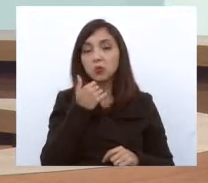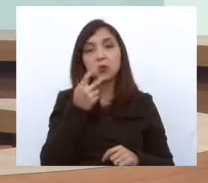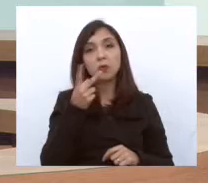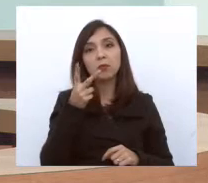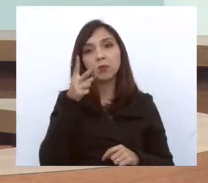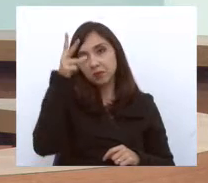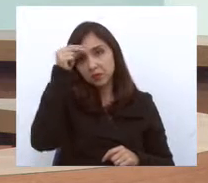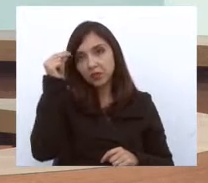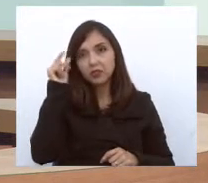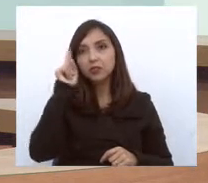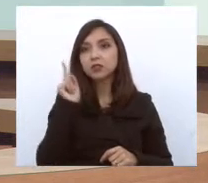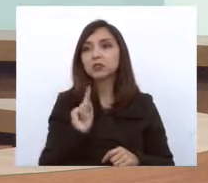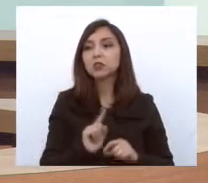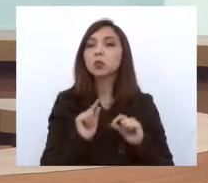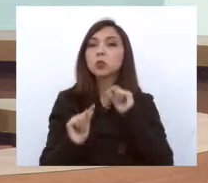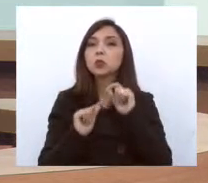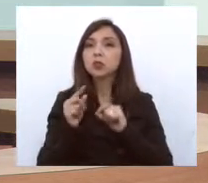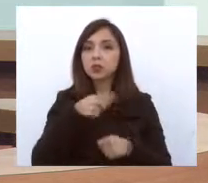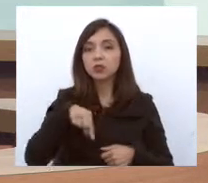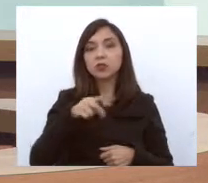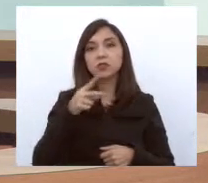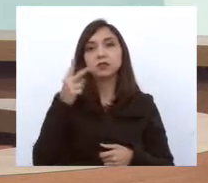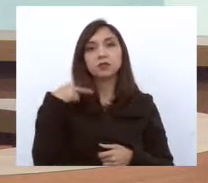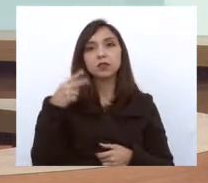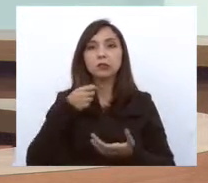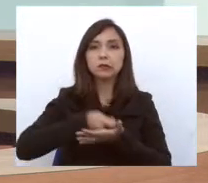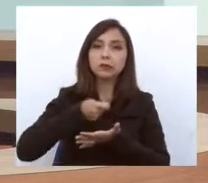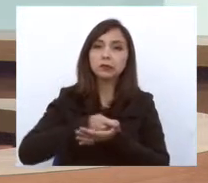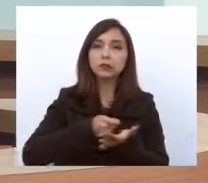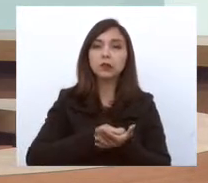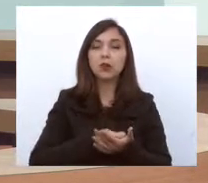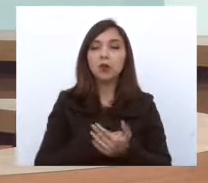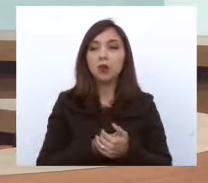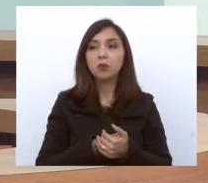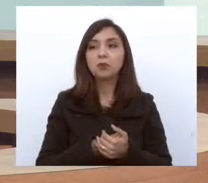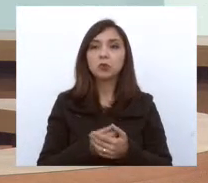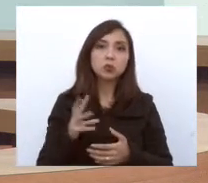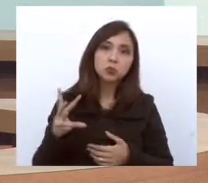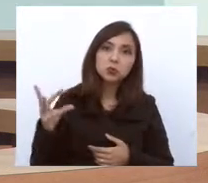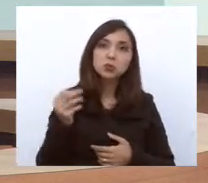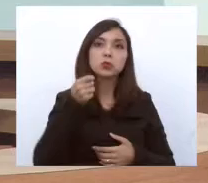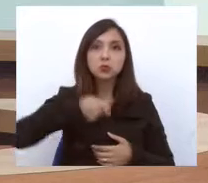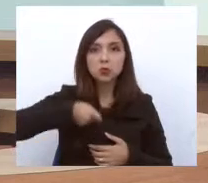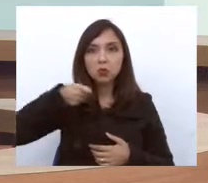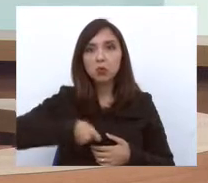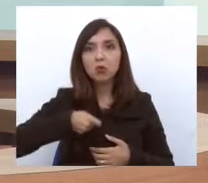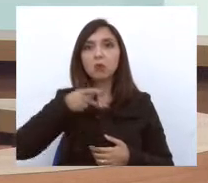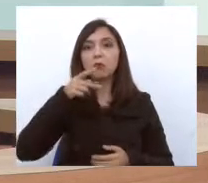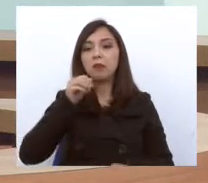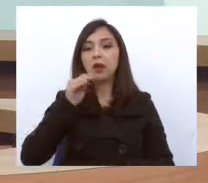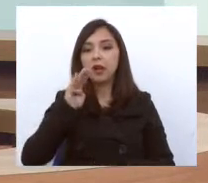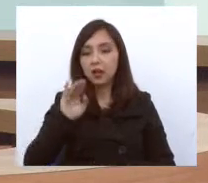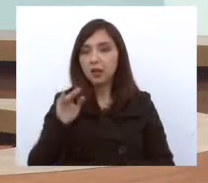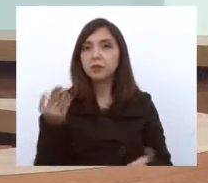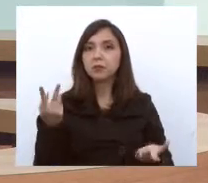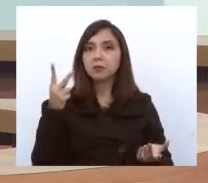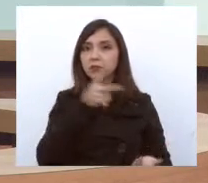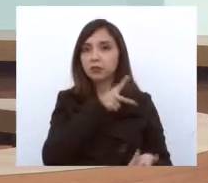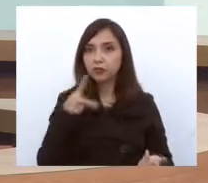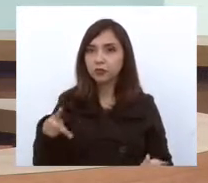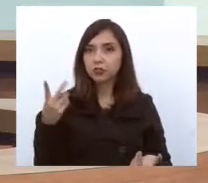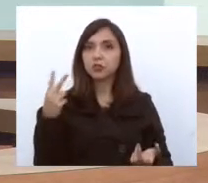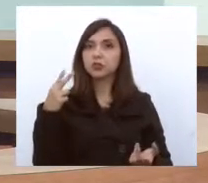e os secretários municipais, do que nós vereadores somos cobrados pelos comerciantes, vereador Heleno, somos cobrados pelo padre, pela professora,